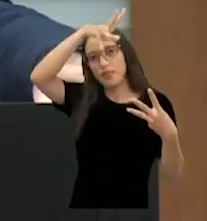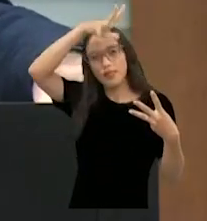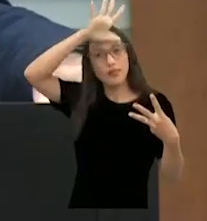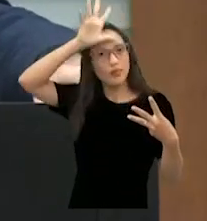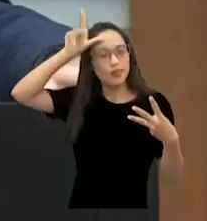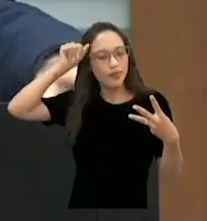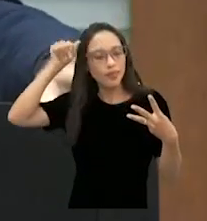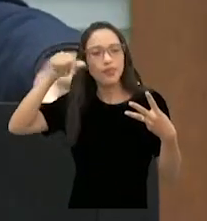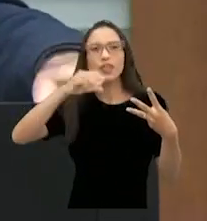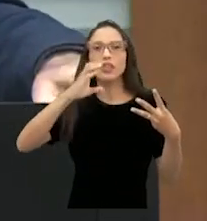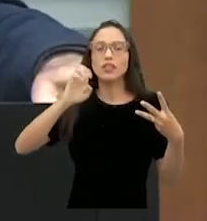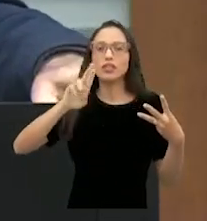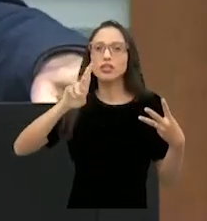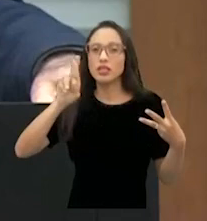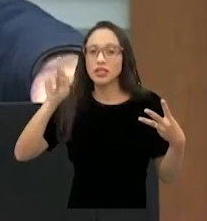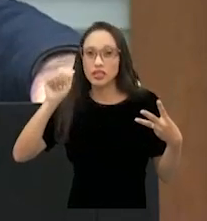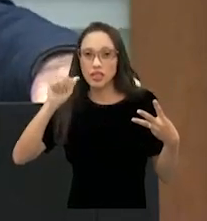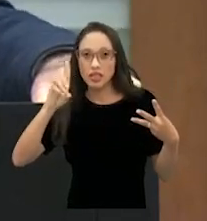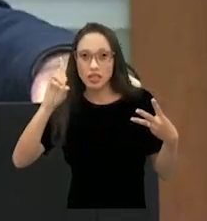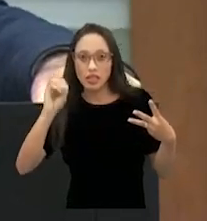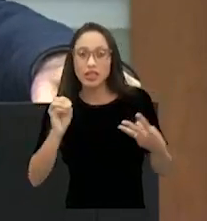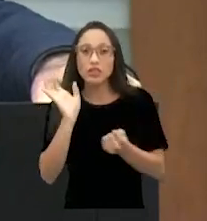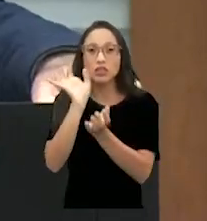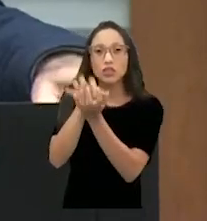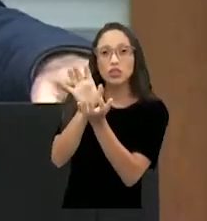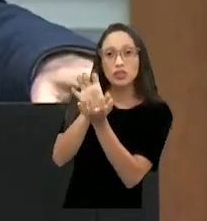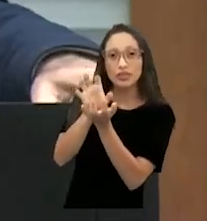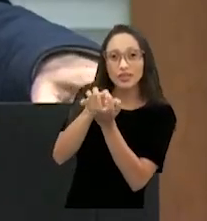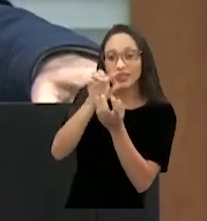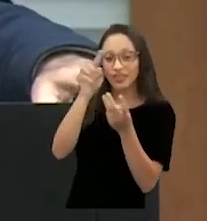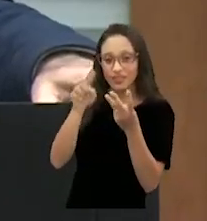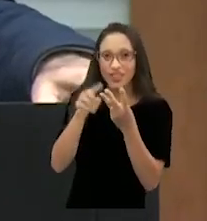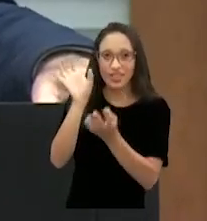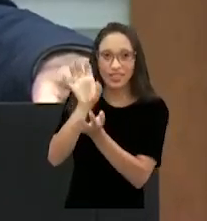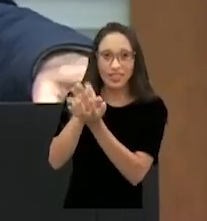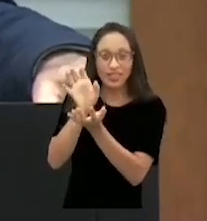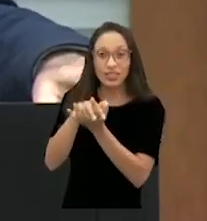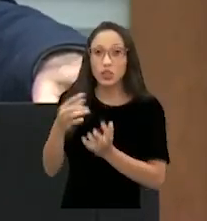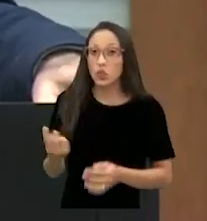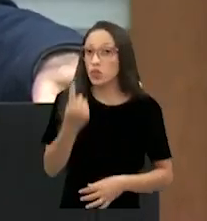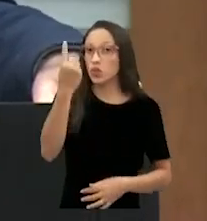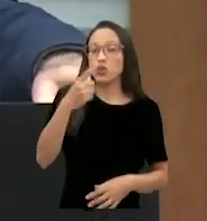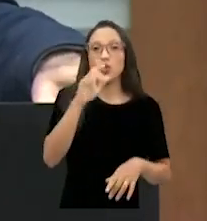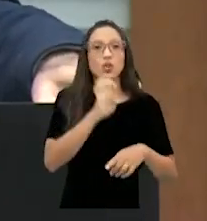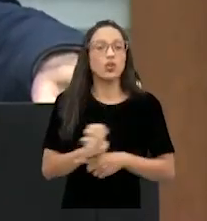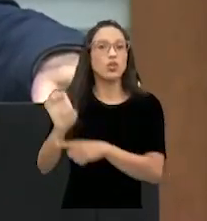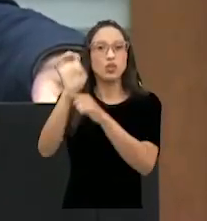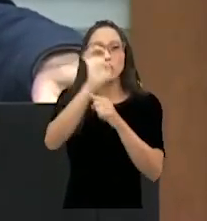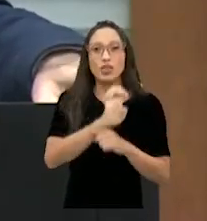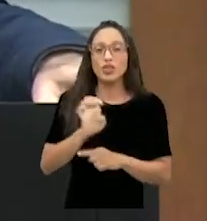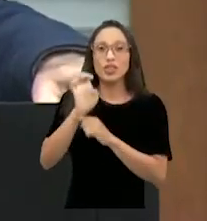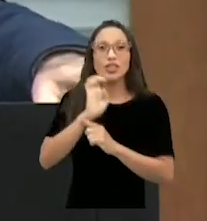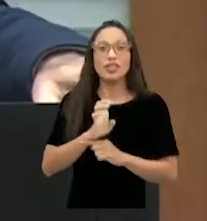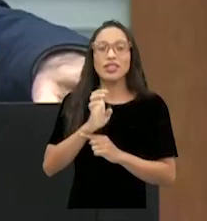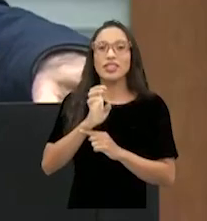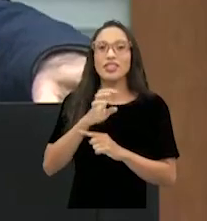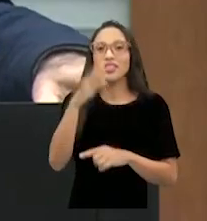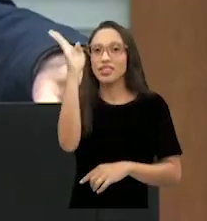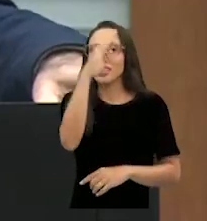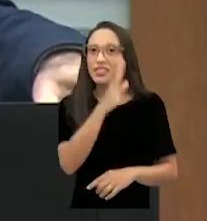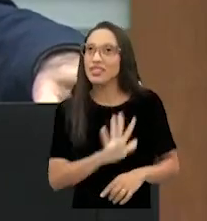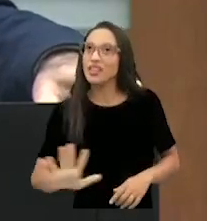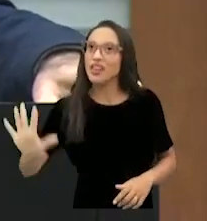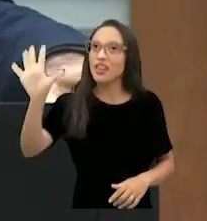Cerrado, Pantanal, o único Estado brasileiro onde nascem as águas de